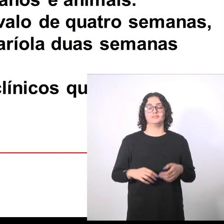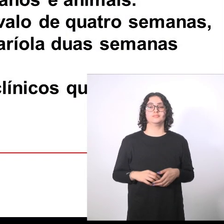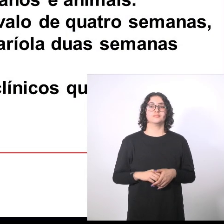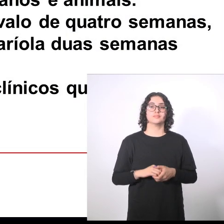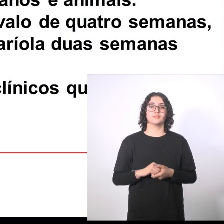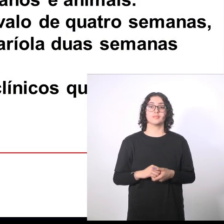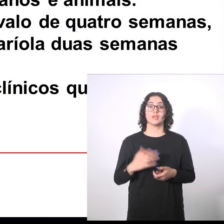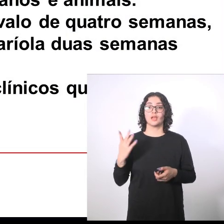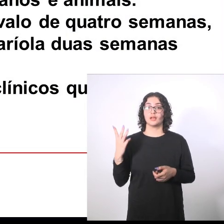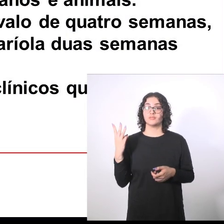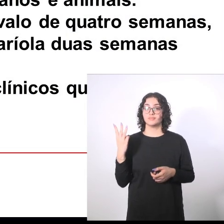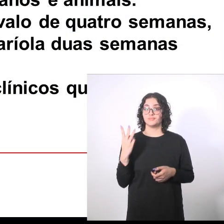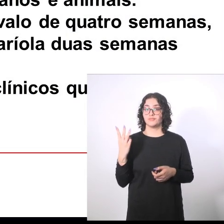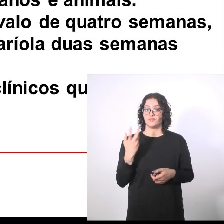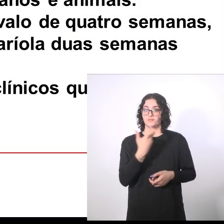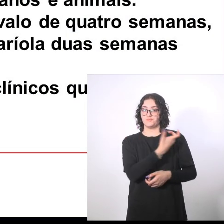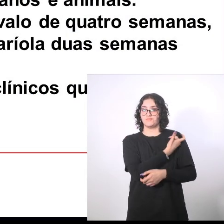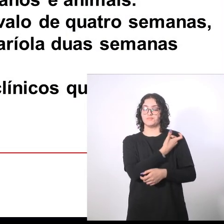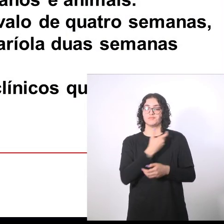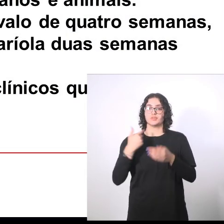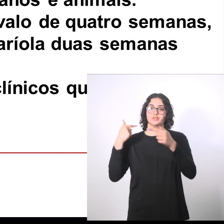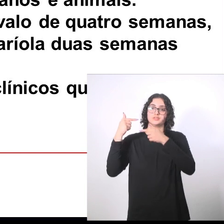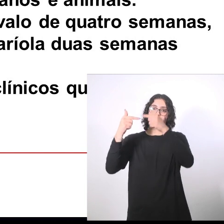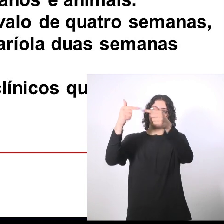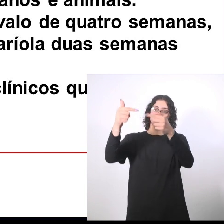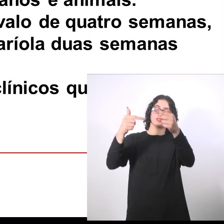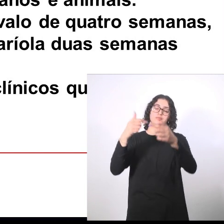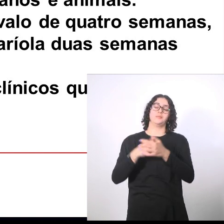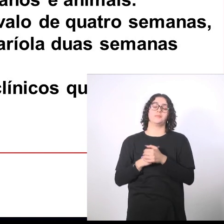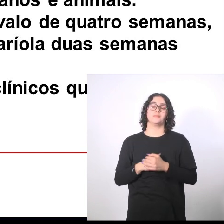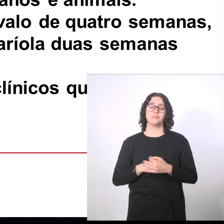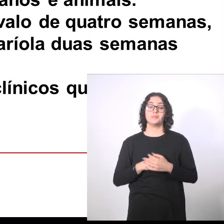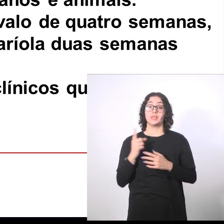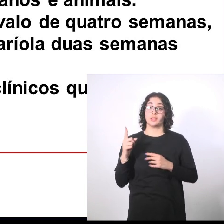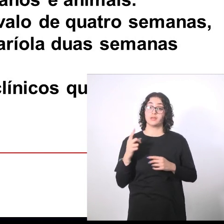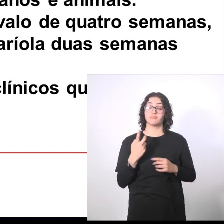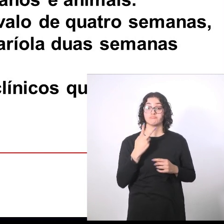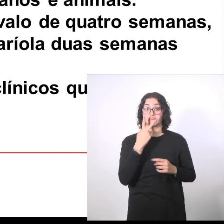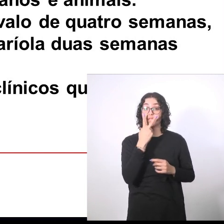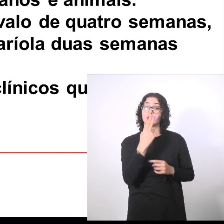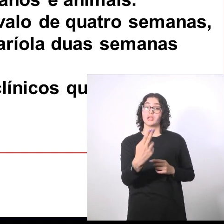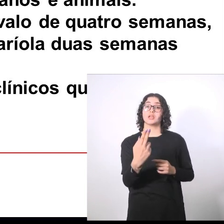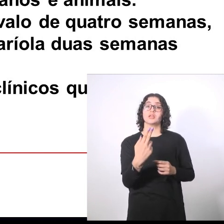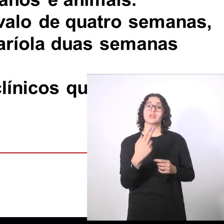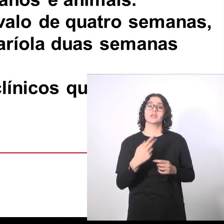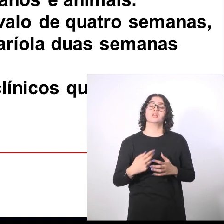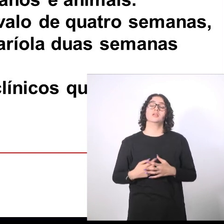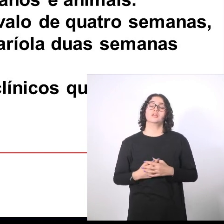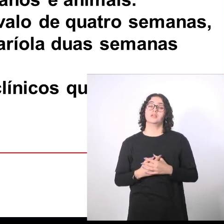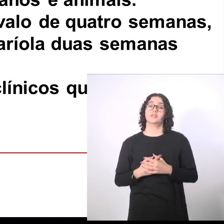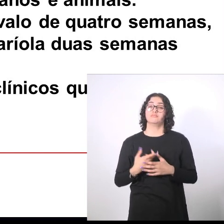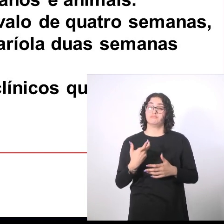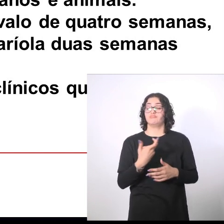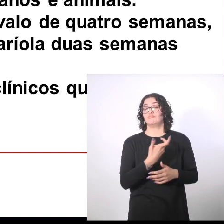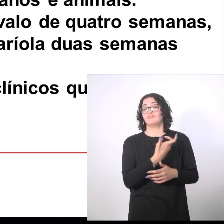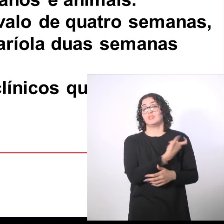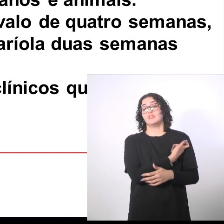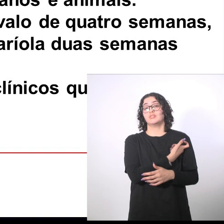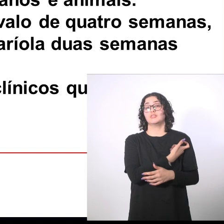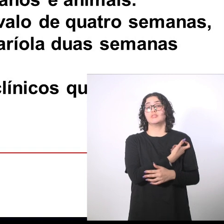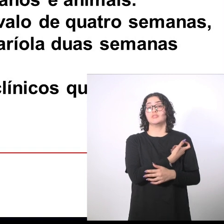de terceira geração, né? Essa, evidentemente, nos parece, né, uma vacina mais